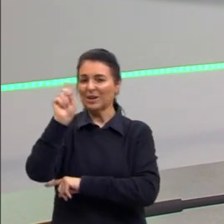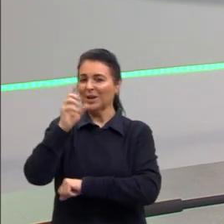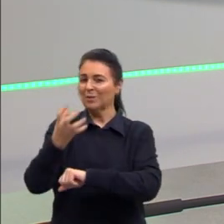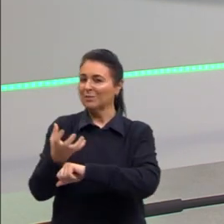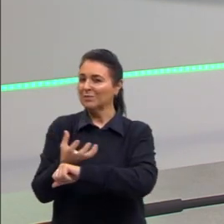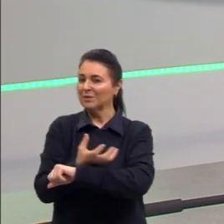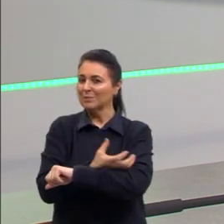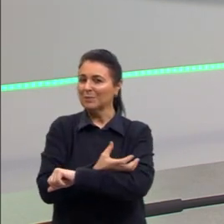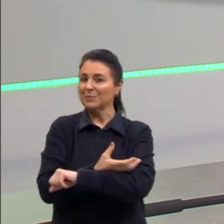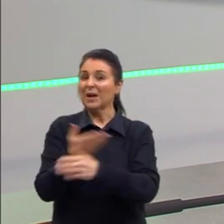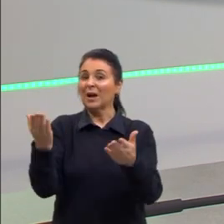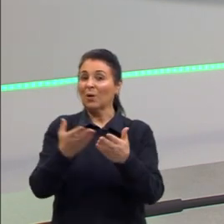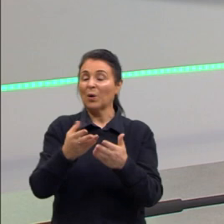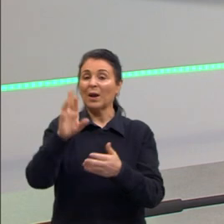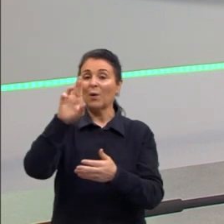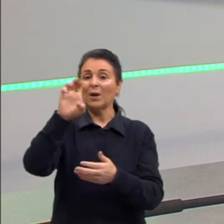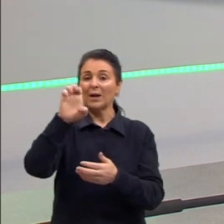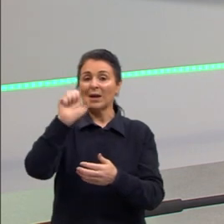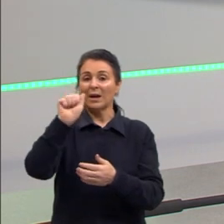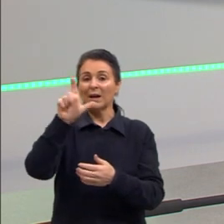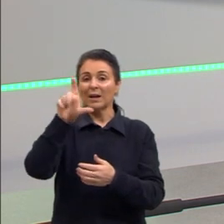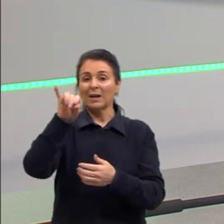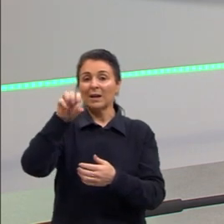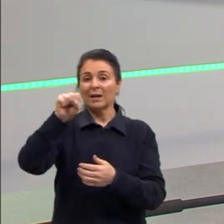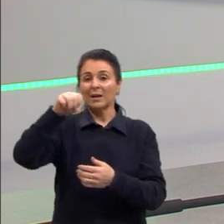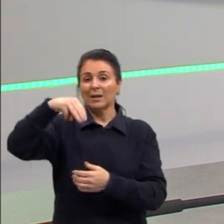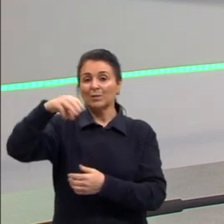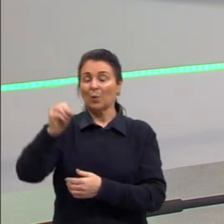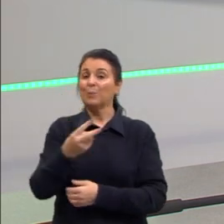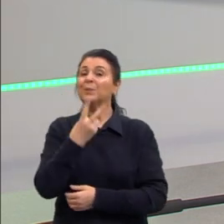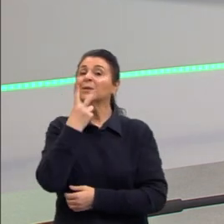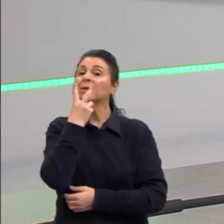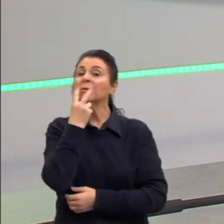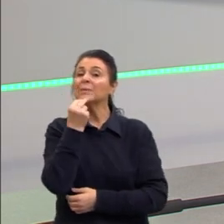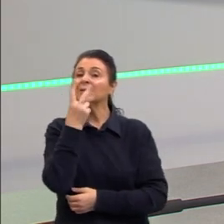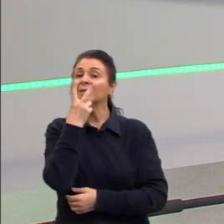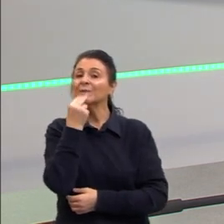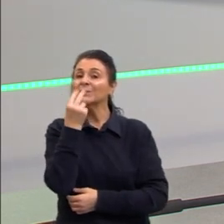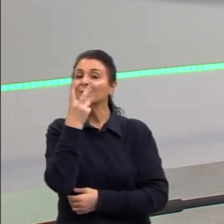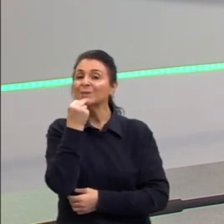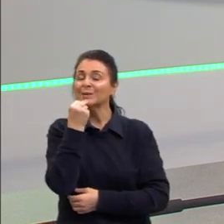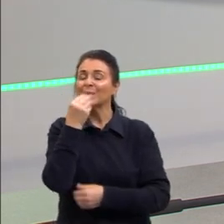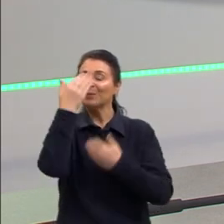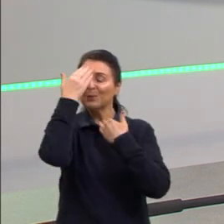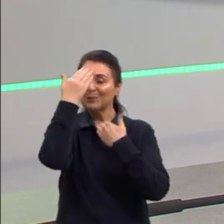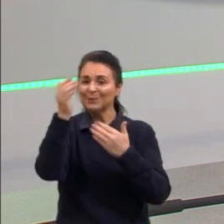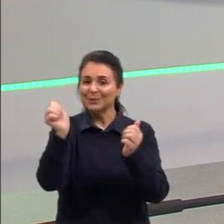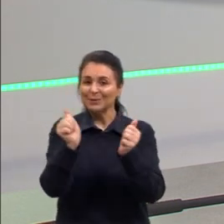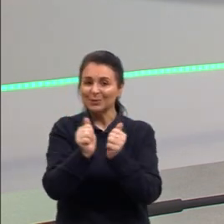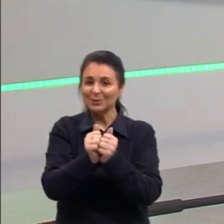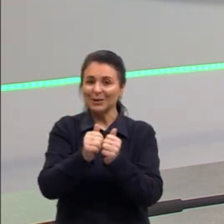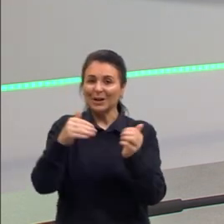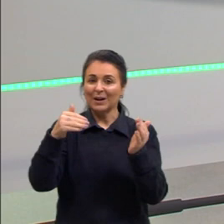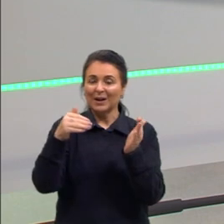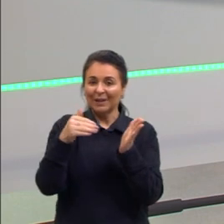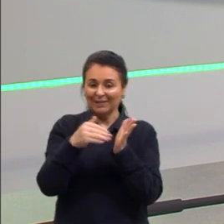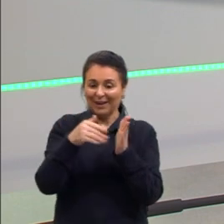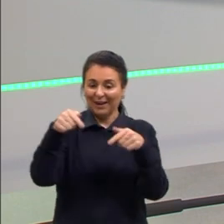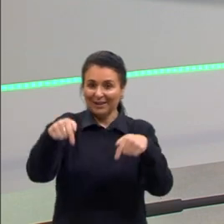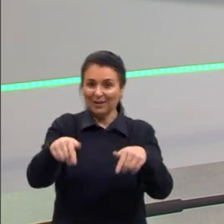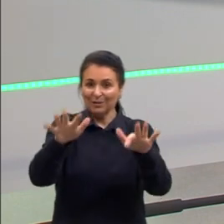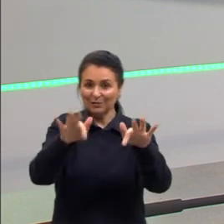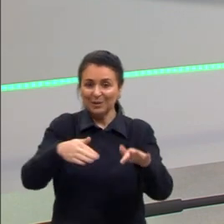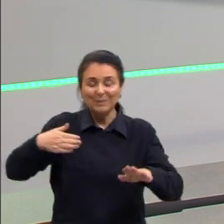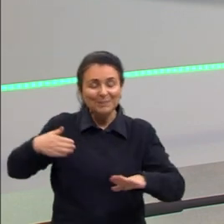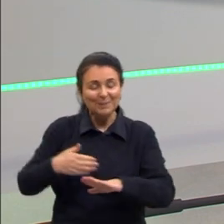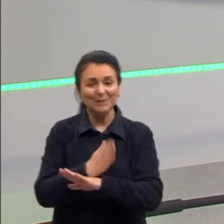nós vamos falar sobre o realismo e sobre o Machado de Assis certo pessoal muito obrigado por acompanharem até aqui a aula